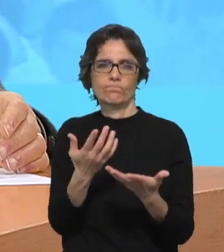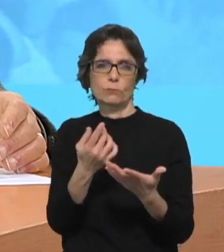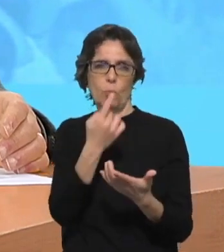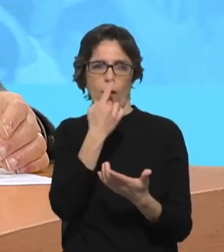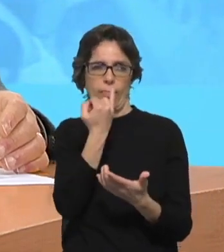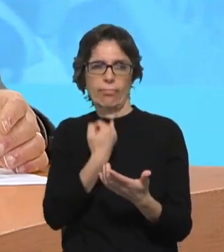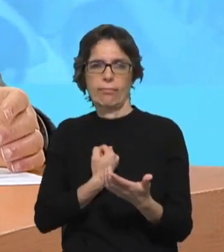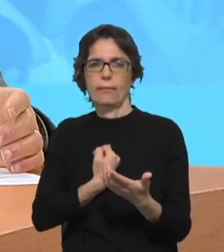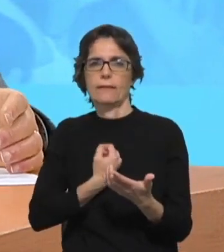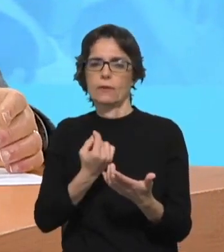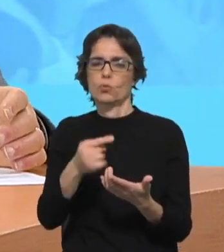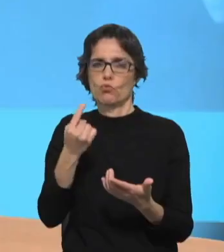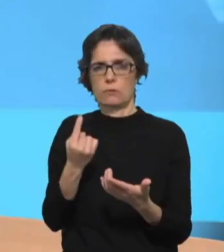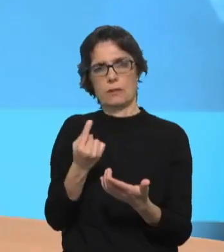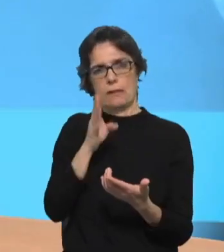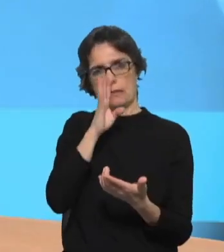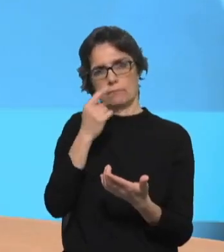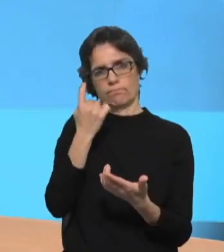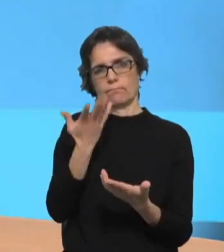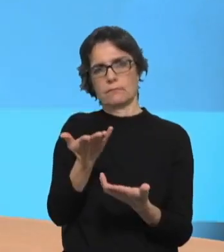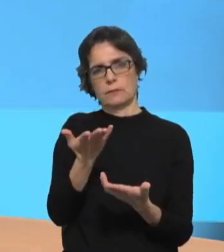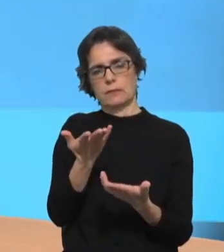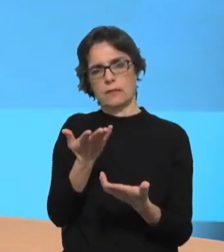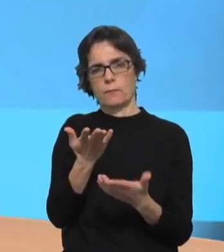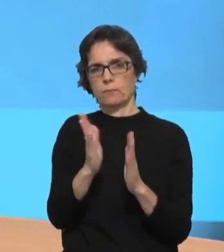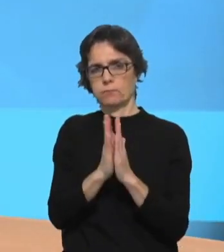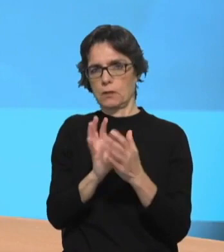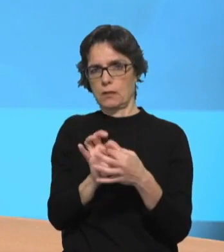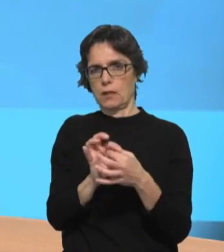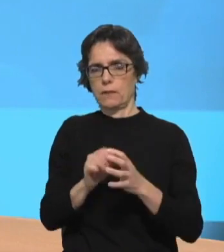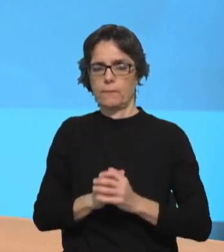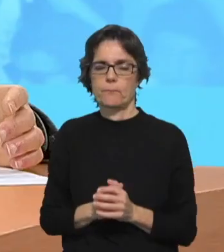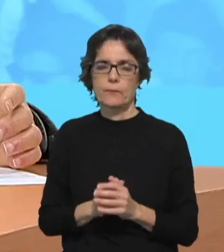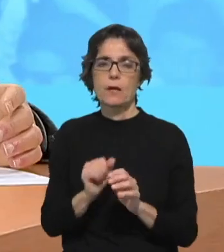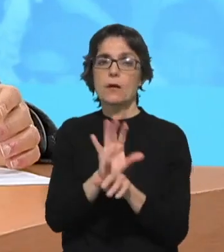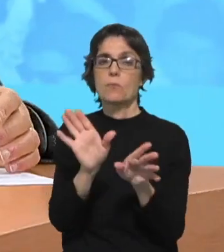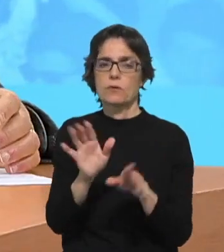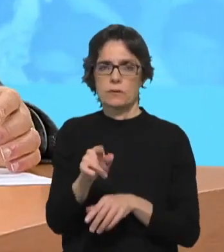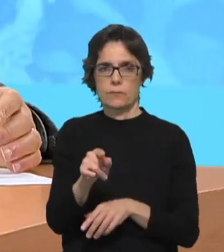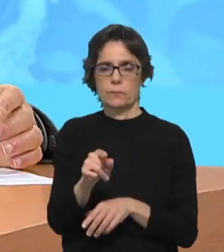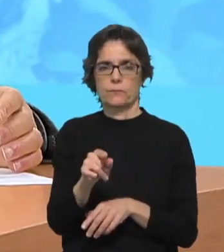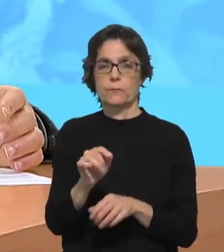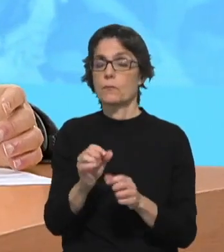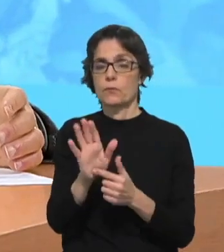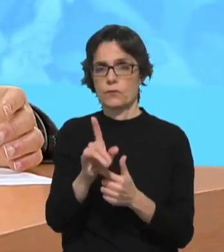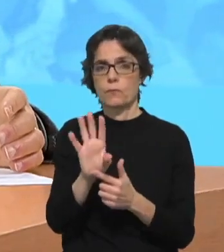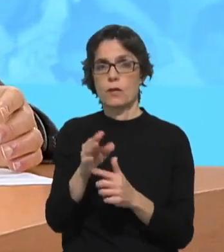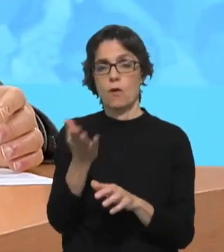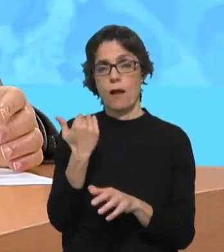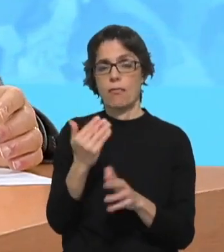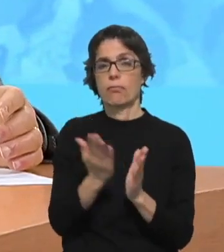dinâmicas religiosas. Porque nós já, num estudo que eu coordenei com o patrocínio da Conferência